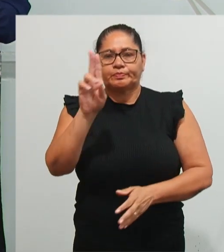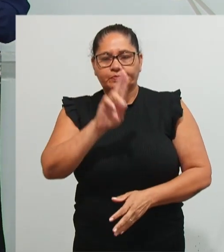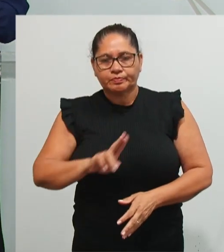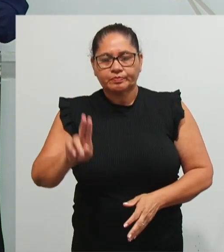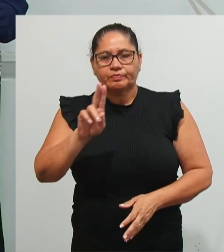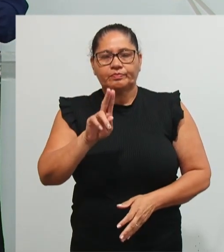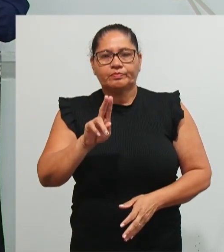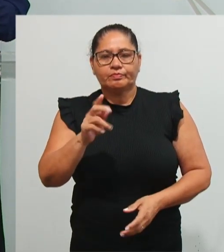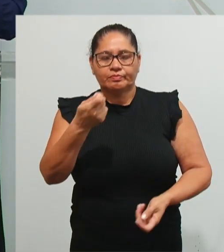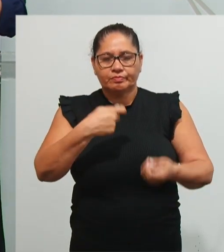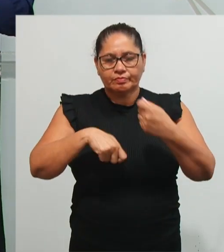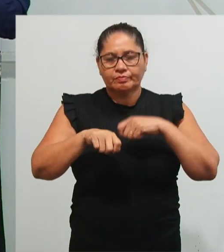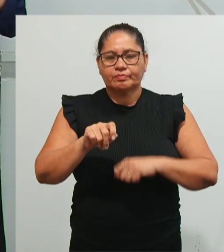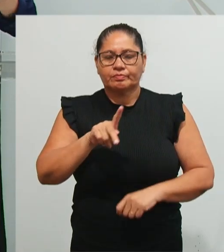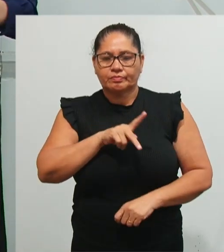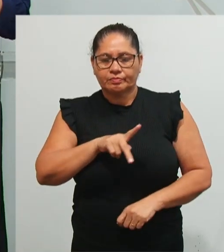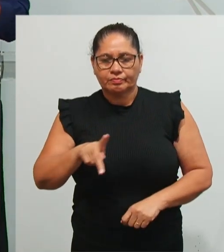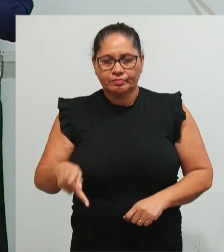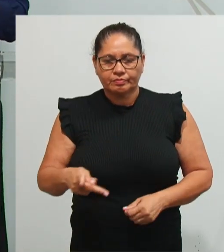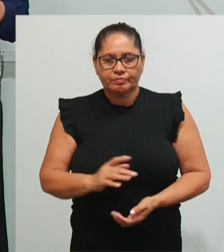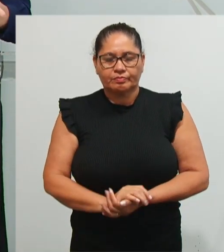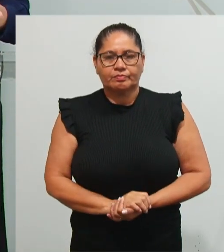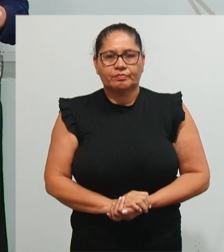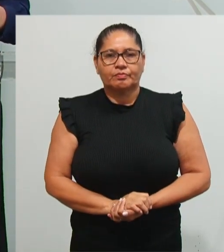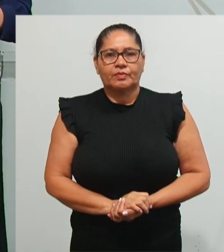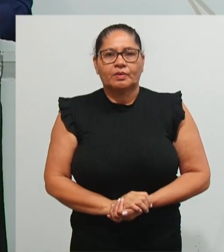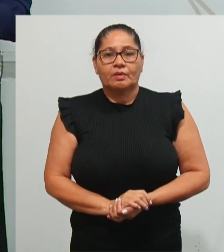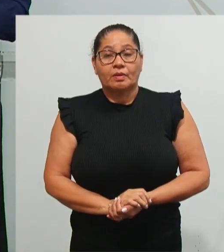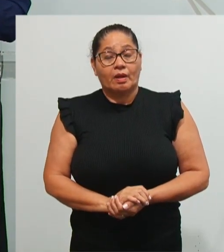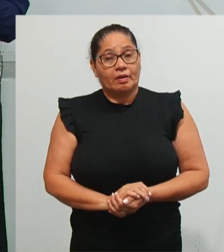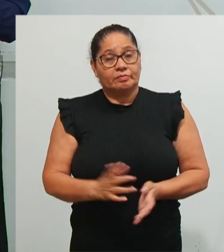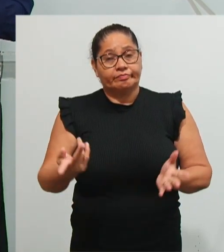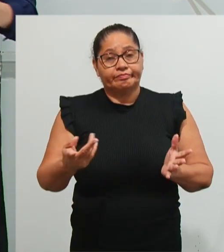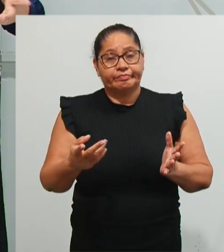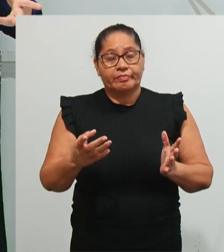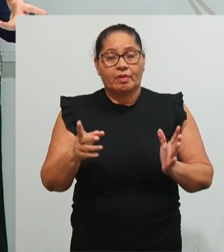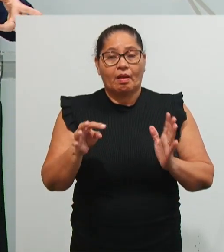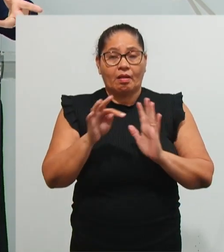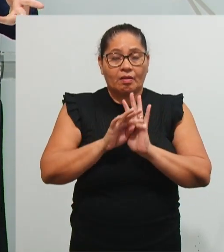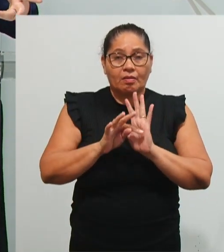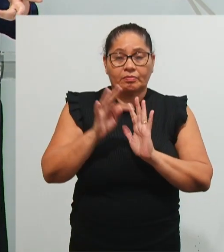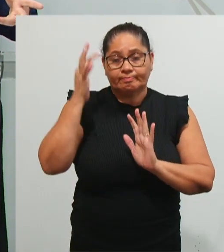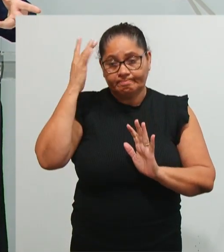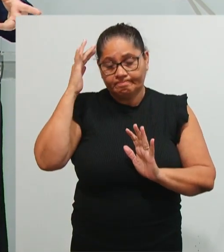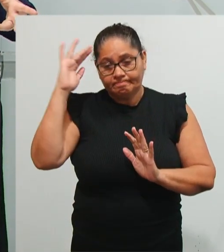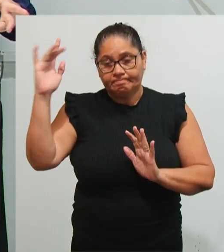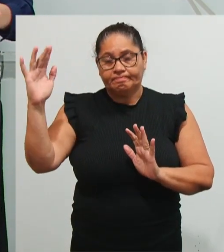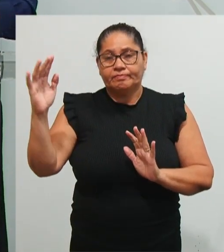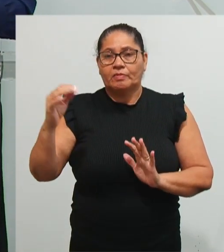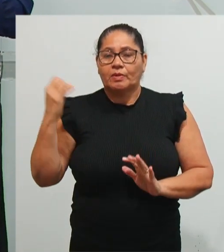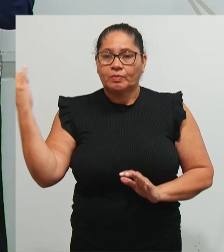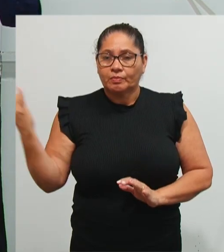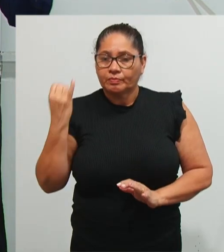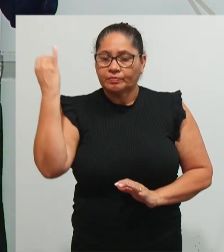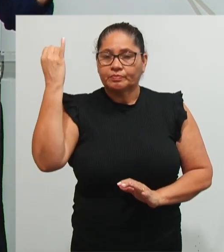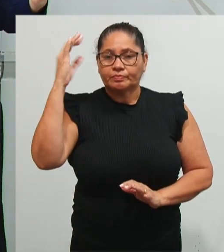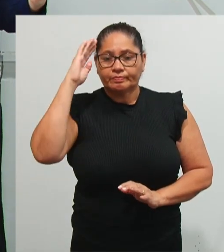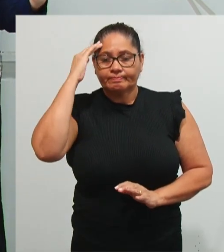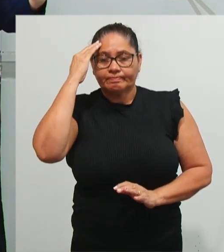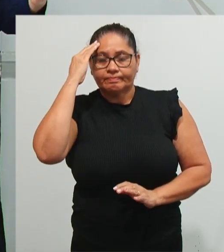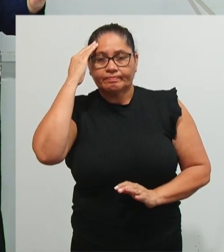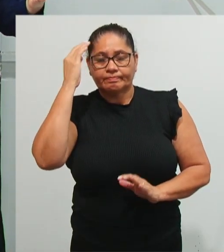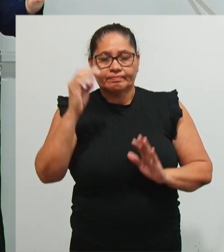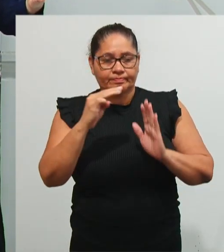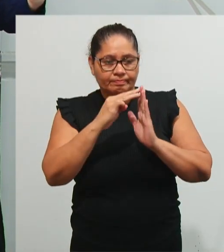gestão pública. Essa é uma aula que tem um cunho um pouquinho mais teórico, mas essa teoria é muito importante para a gente entender como todo esse conteúdo